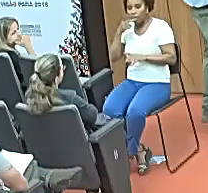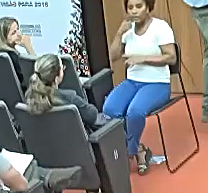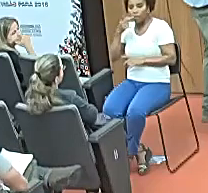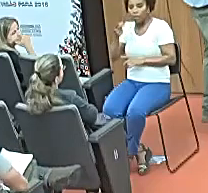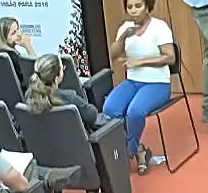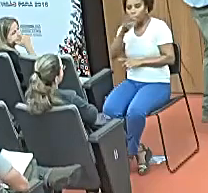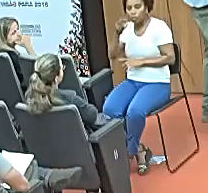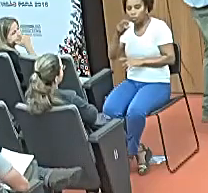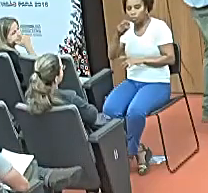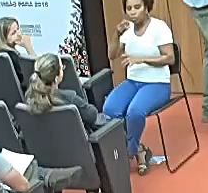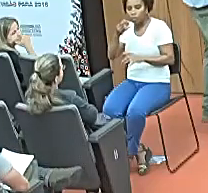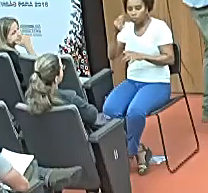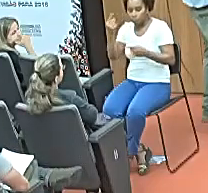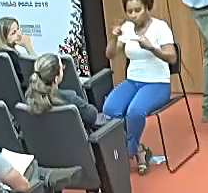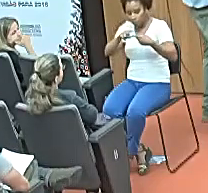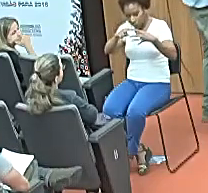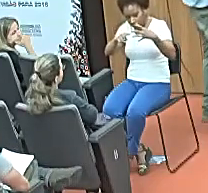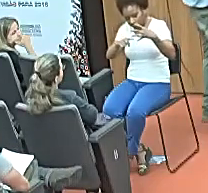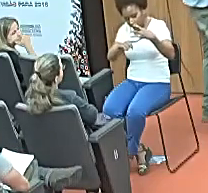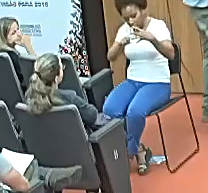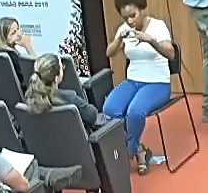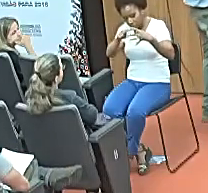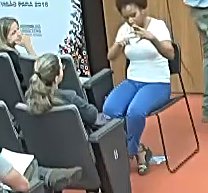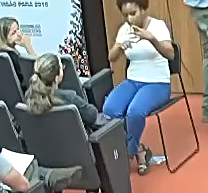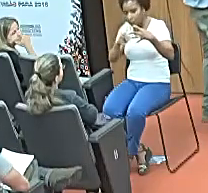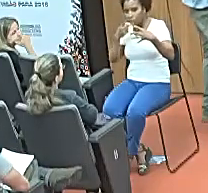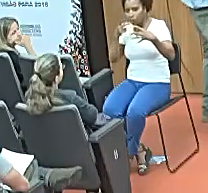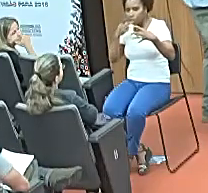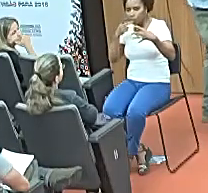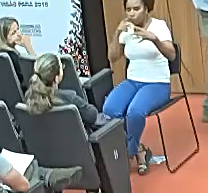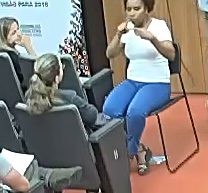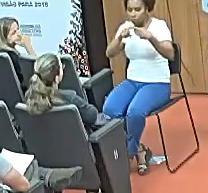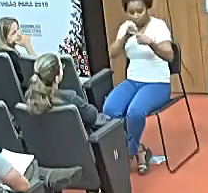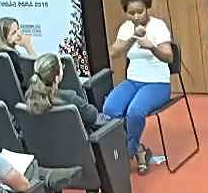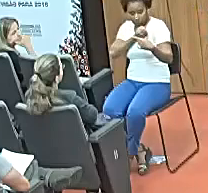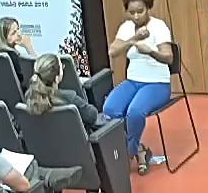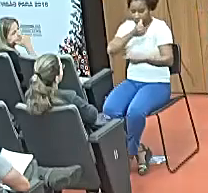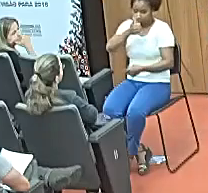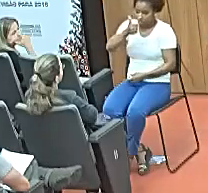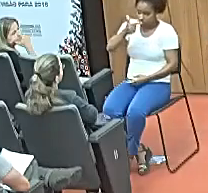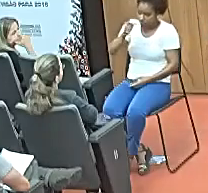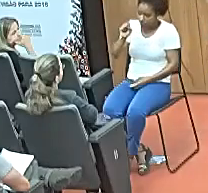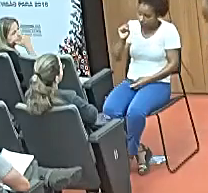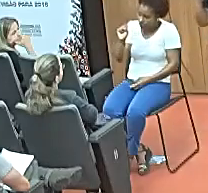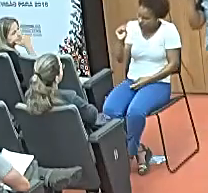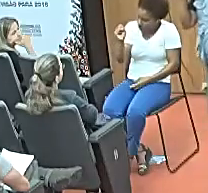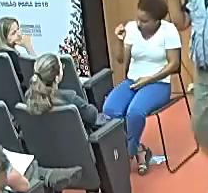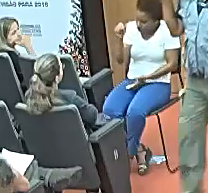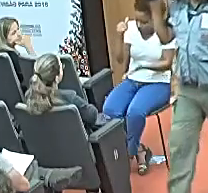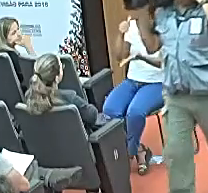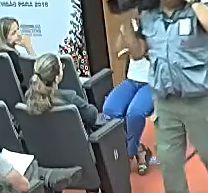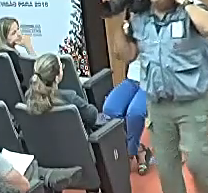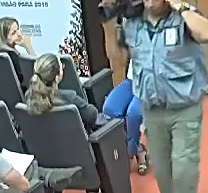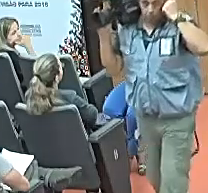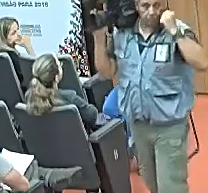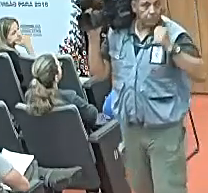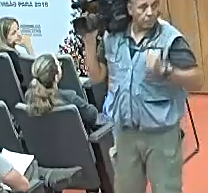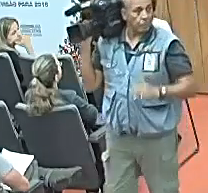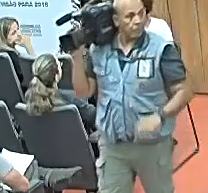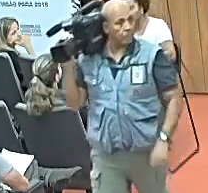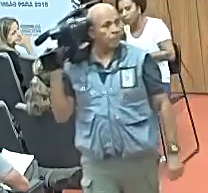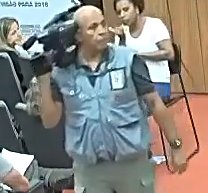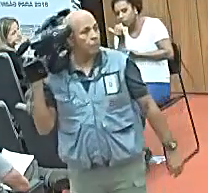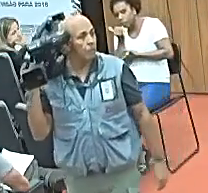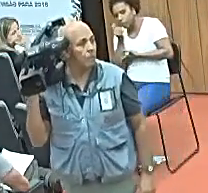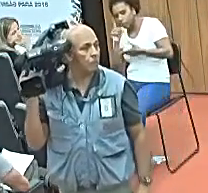único de assistência social e programas 128 segurança alimentar nutricional e sustentável